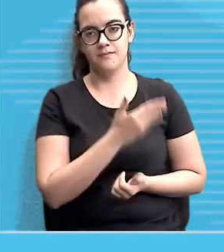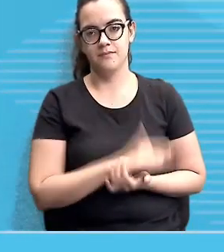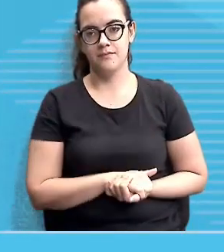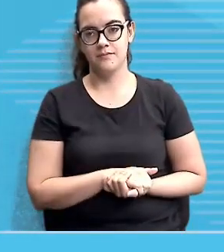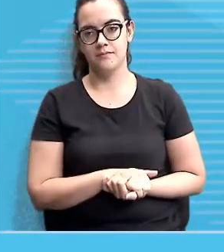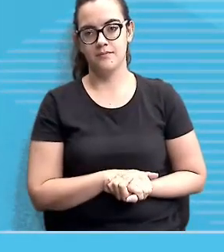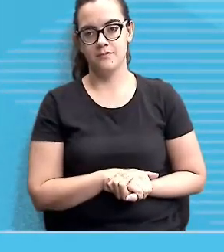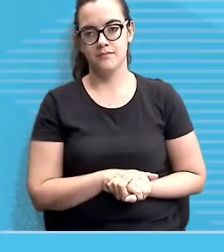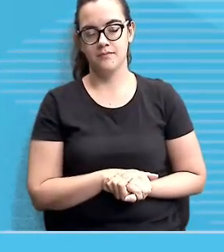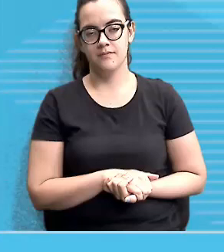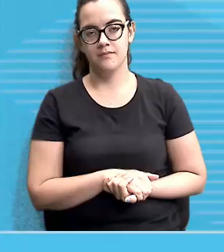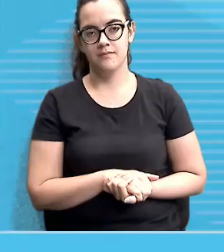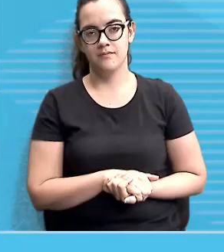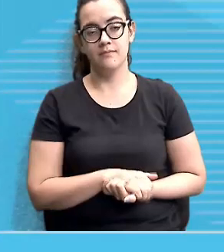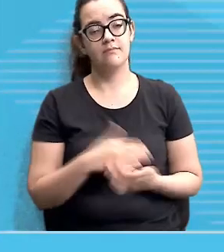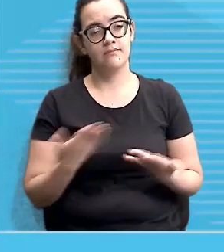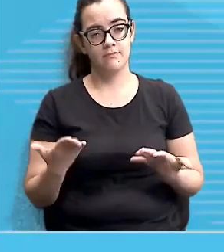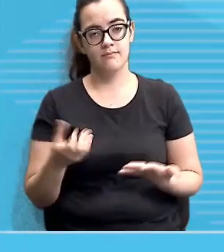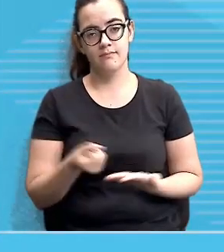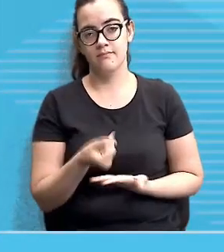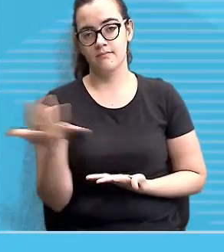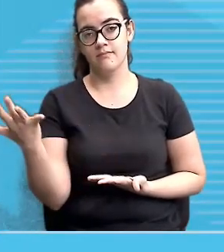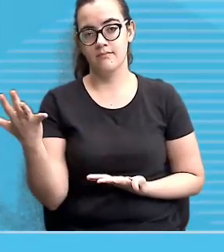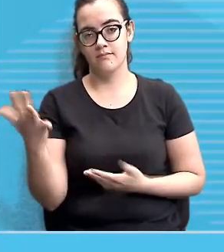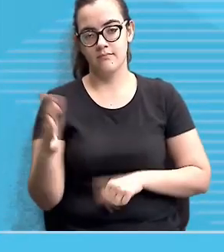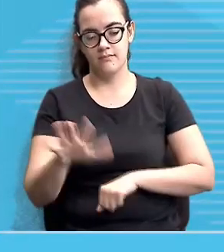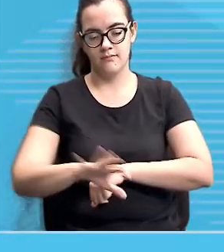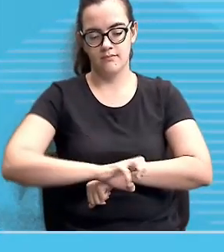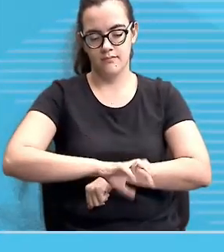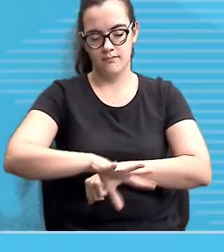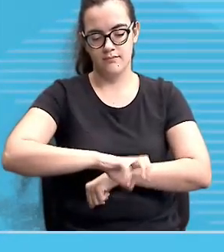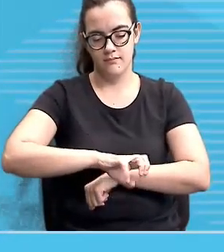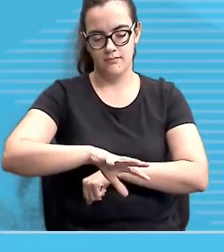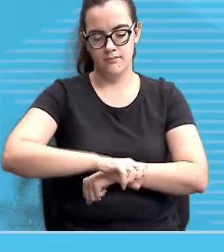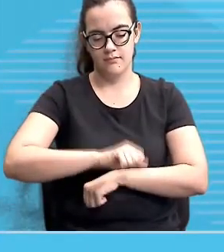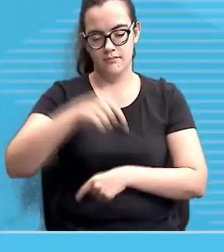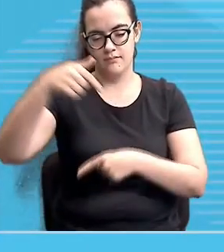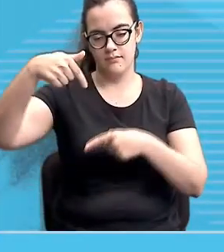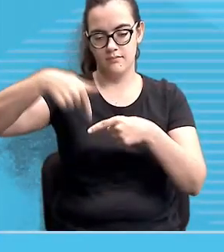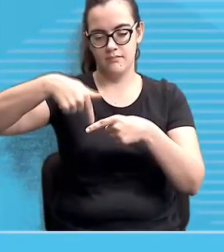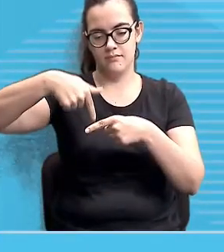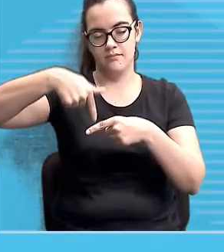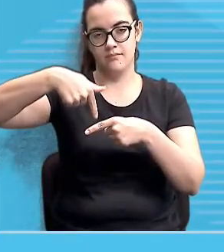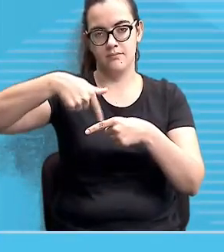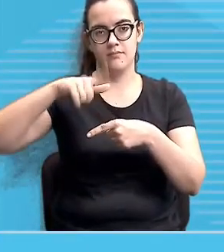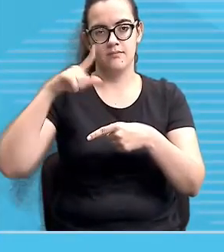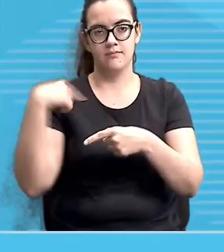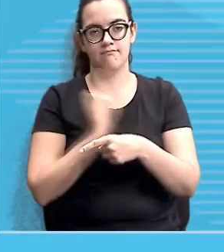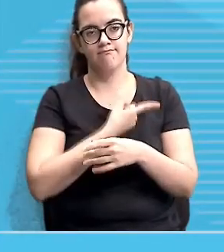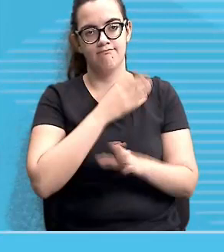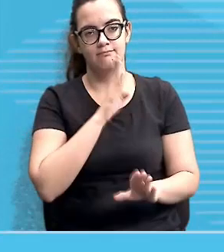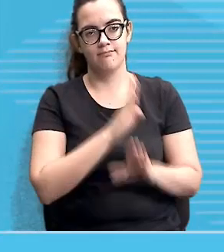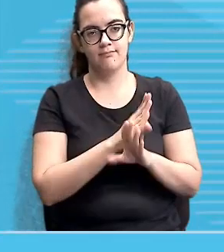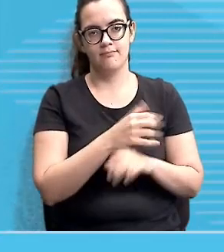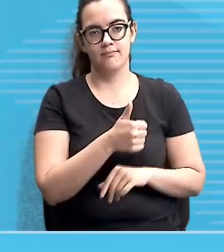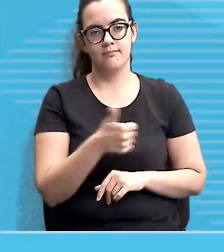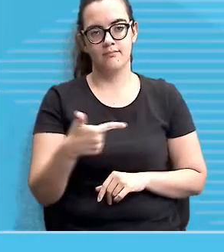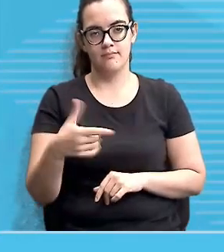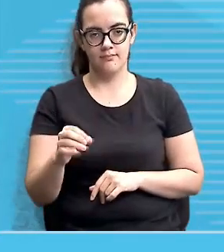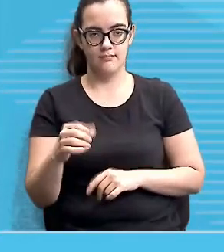é a quantidade calor que for que a gente encontrou = 120